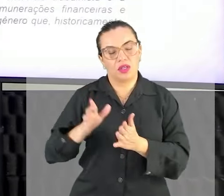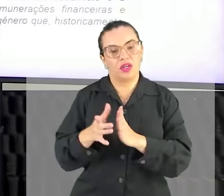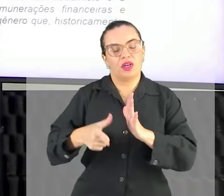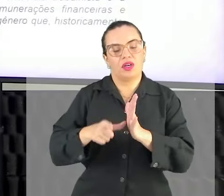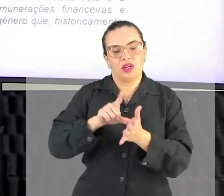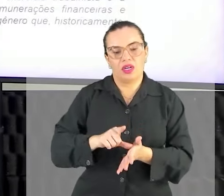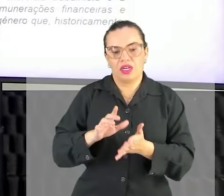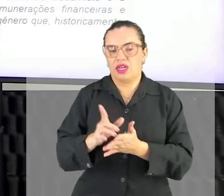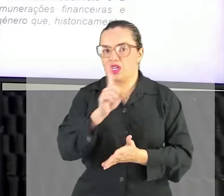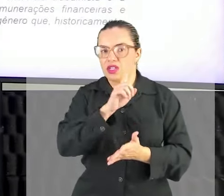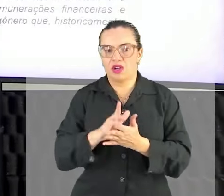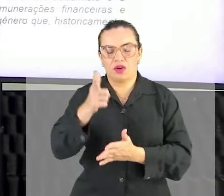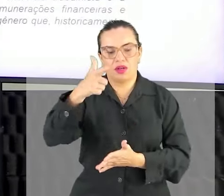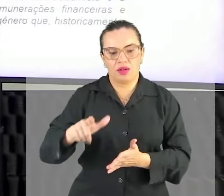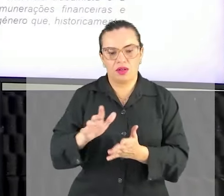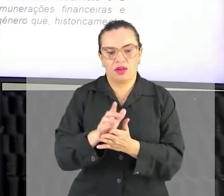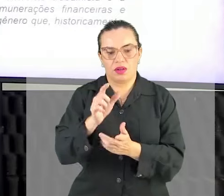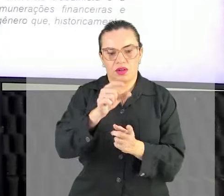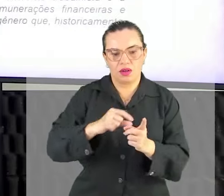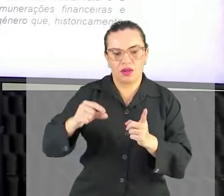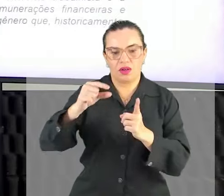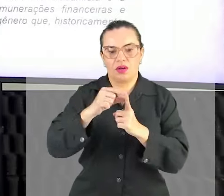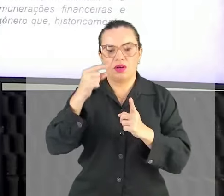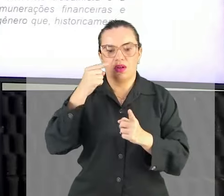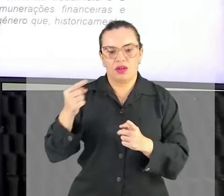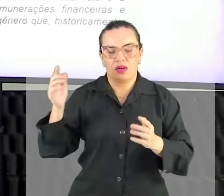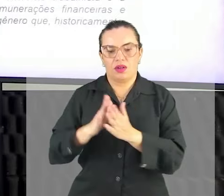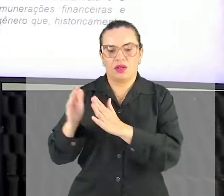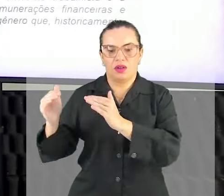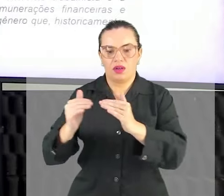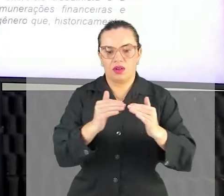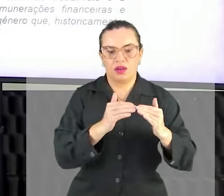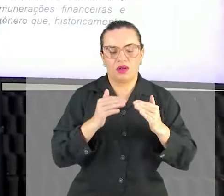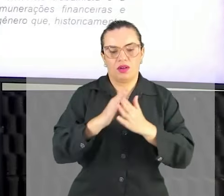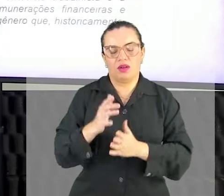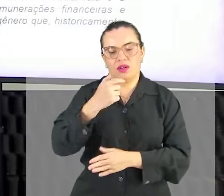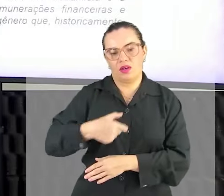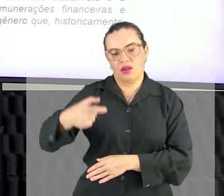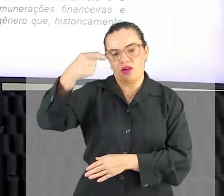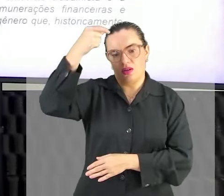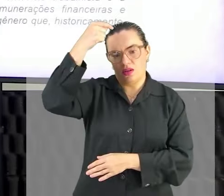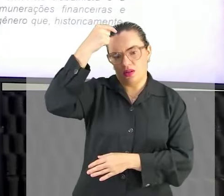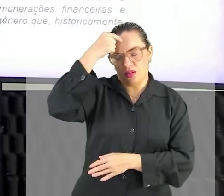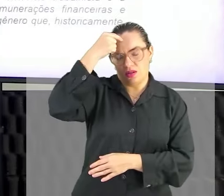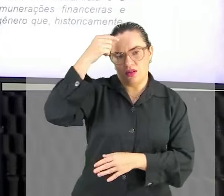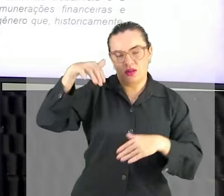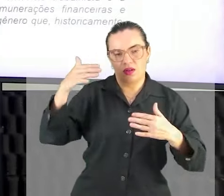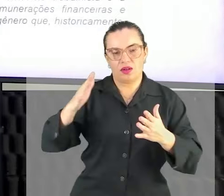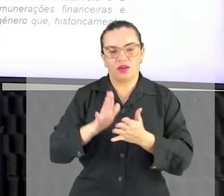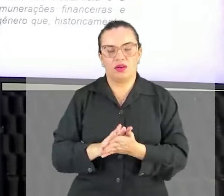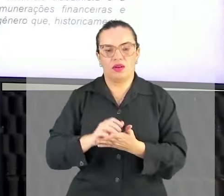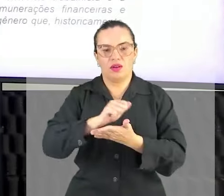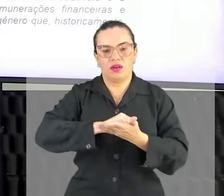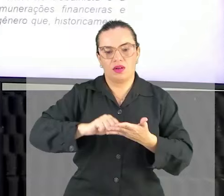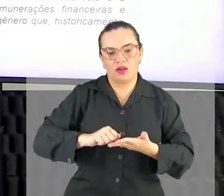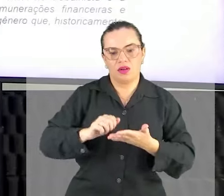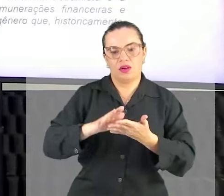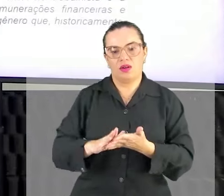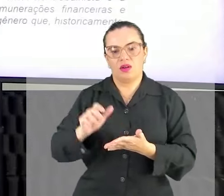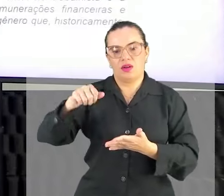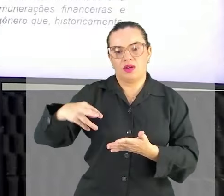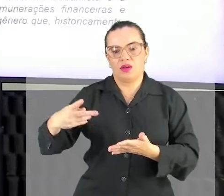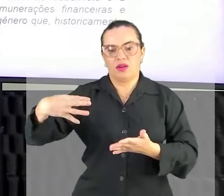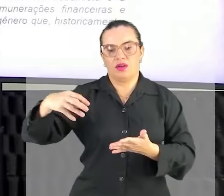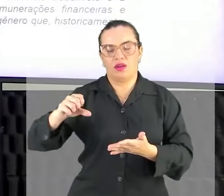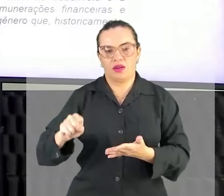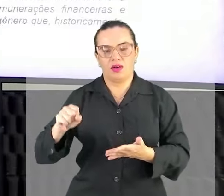muito interessante, que em consonância com o pensamento, a gente chama isso de produtividade, peguei o pensamento de Antunes e